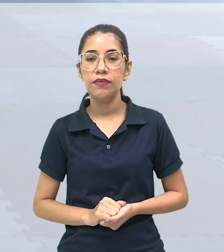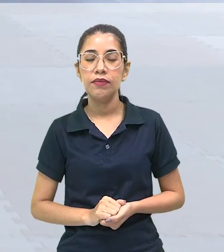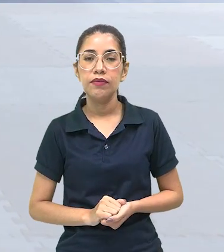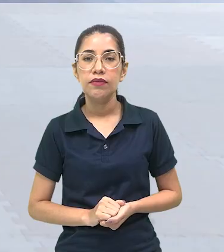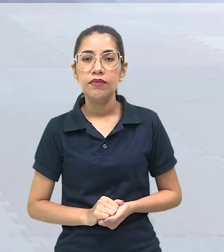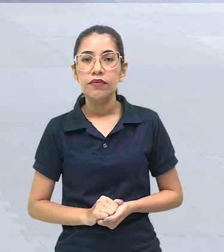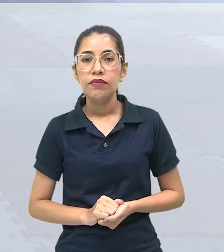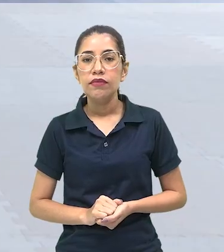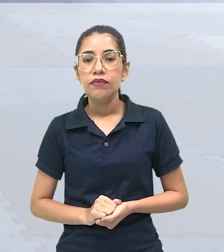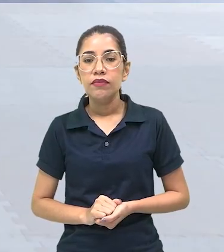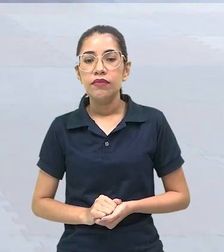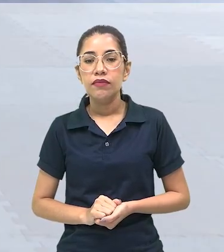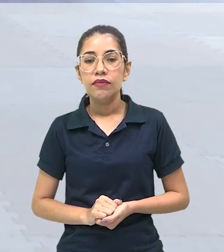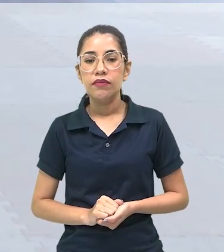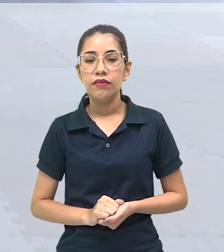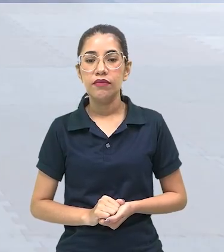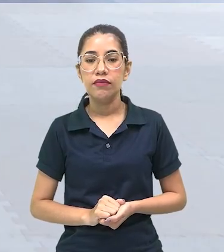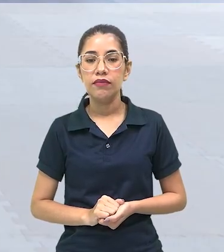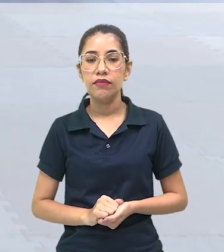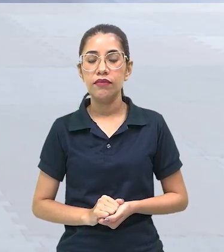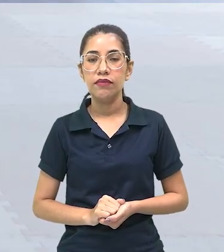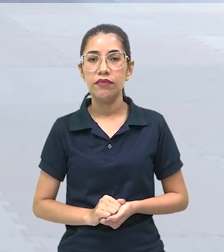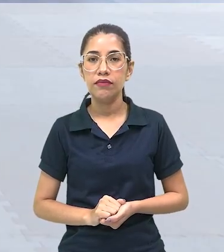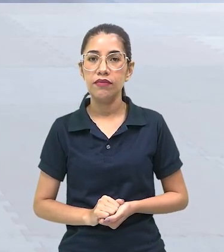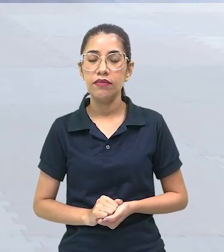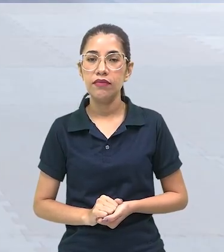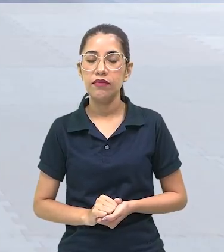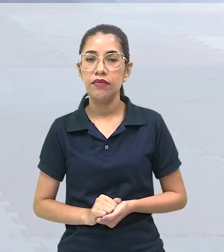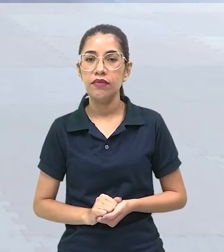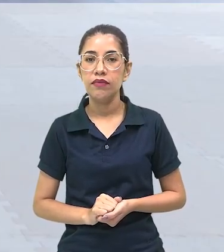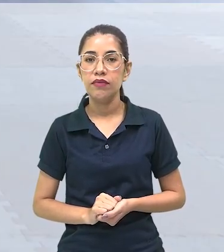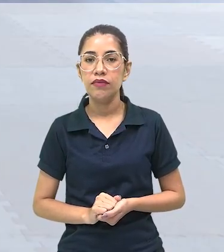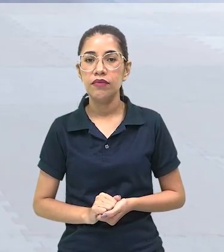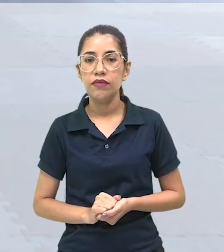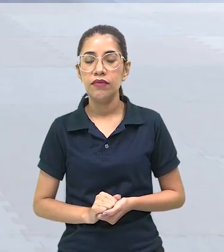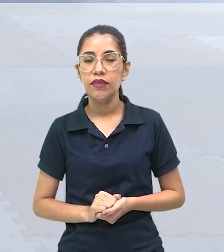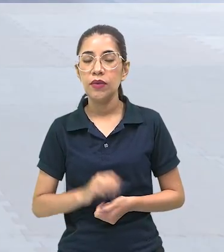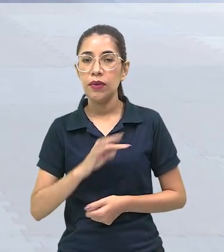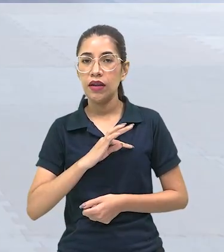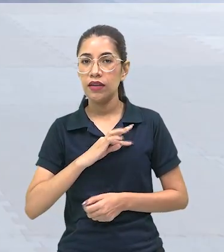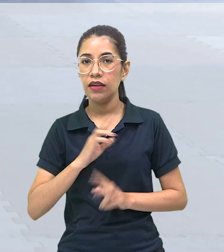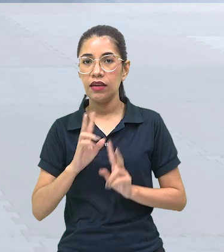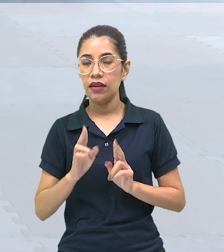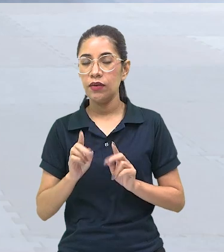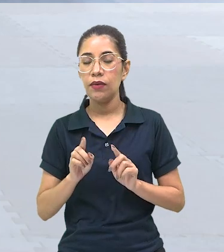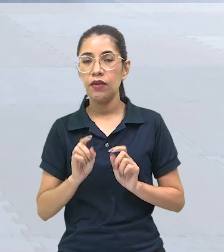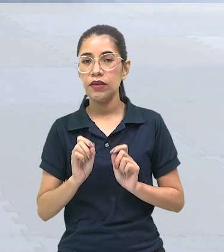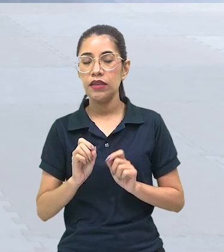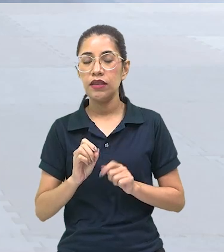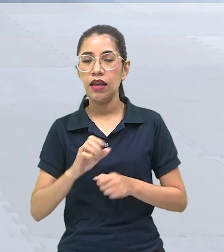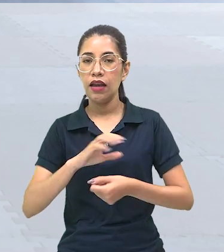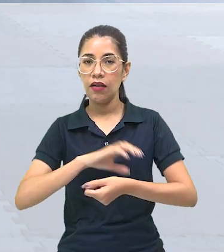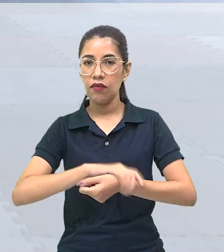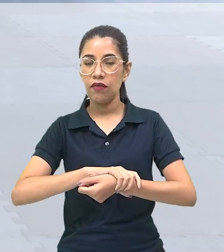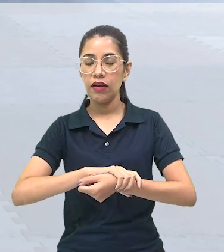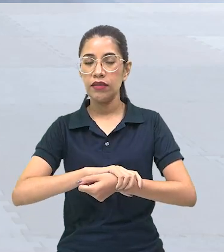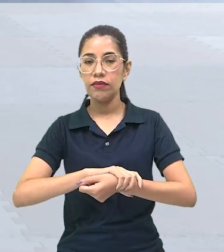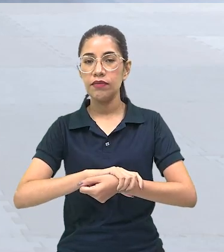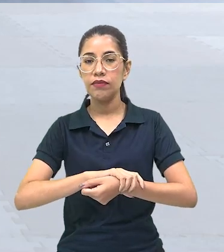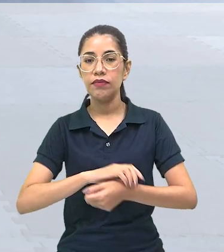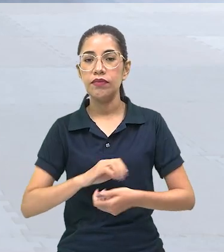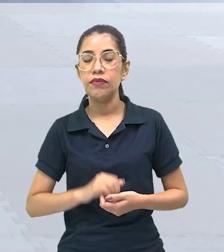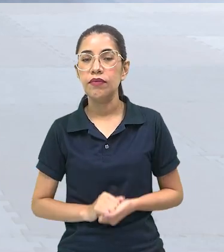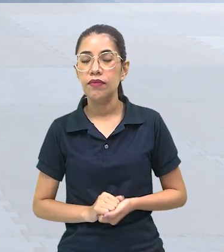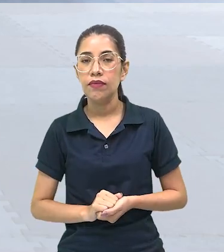lado e vai torcer até ele cair, tá bom? O colega que tiver com a mão sendo torcida vai descendo